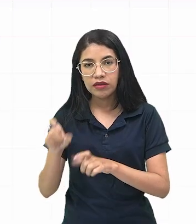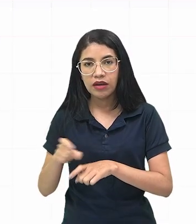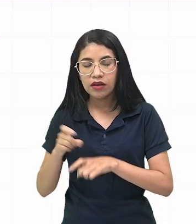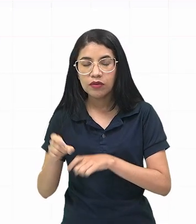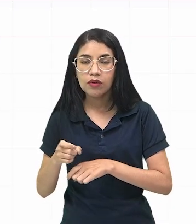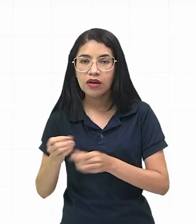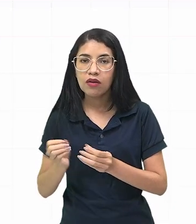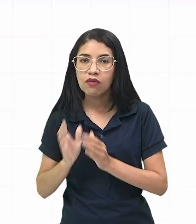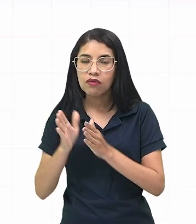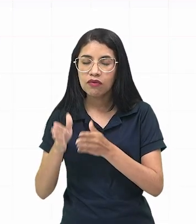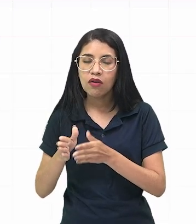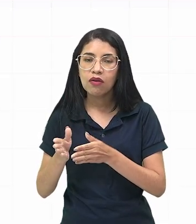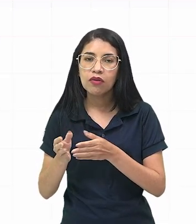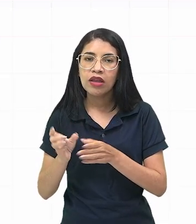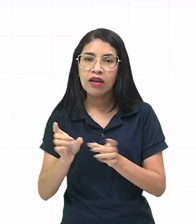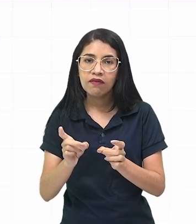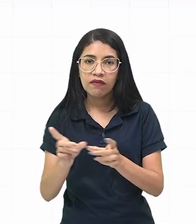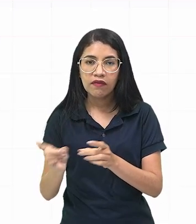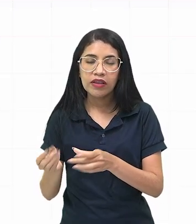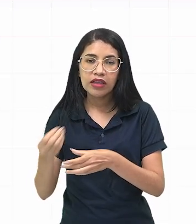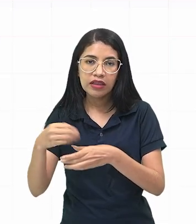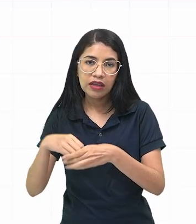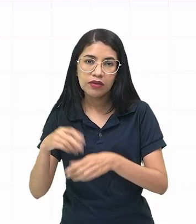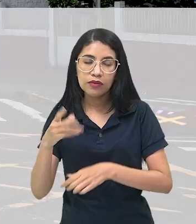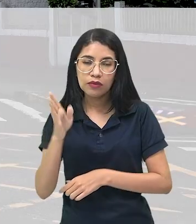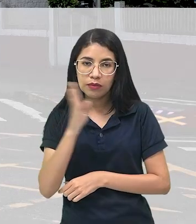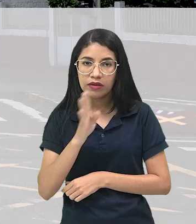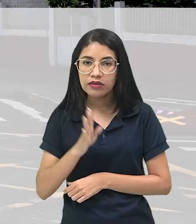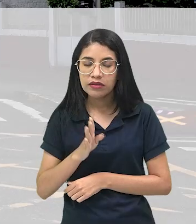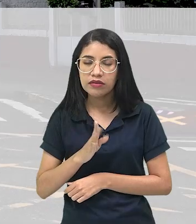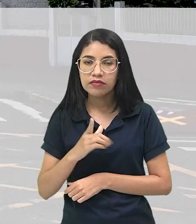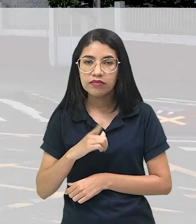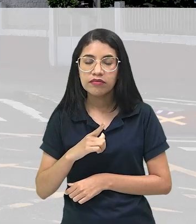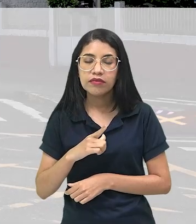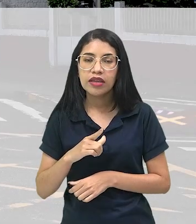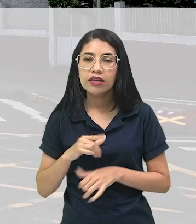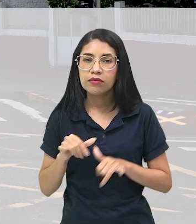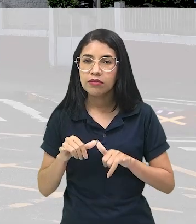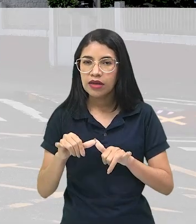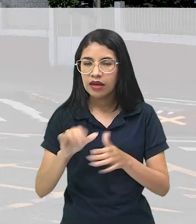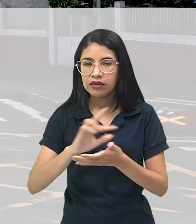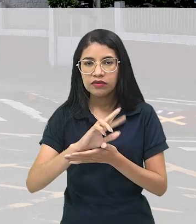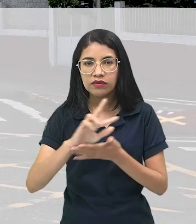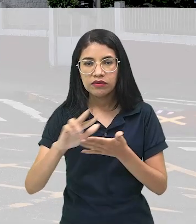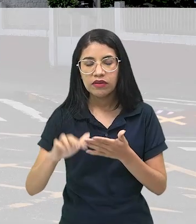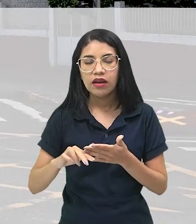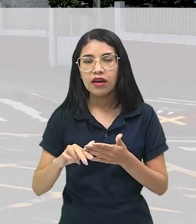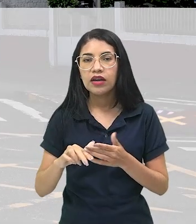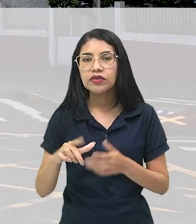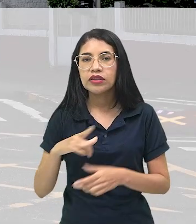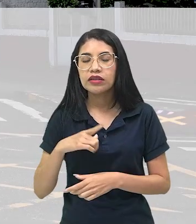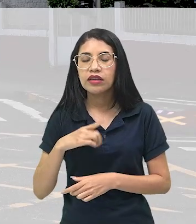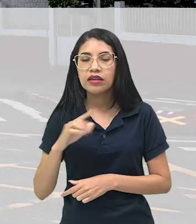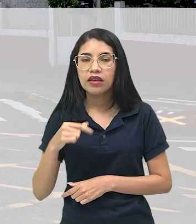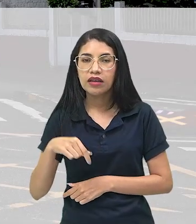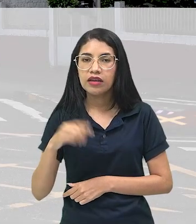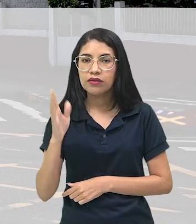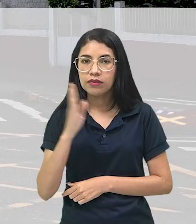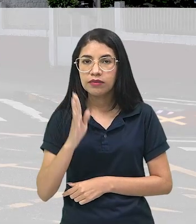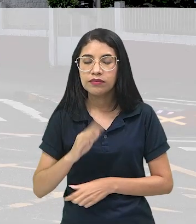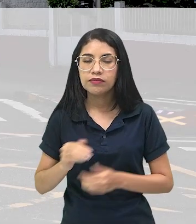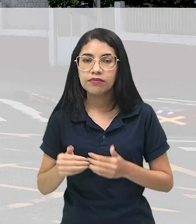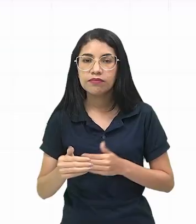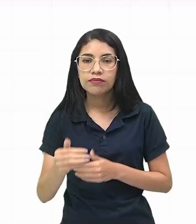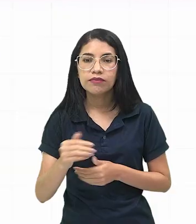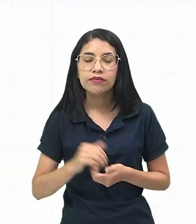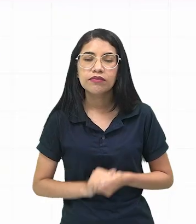o mercado interno, ou seja, para os supermercados que existem aqui, né, dentro do nosso território brasileiro. Vamos